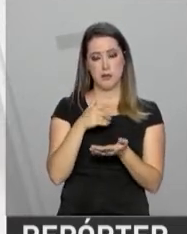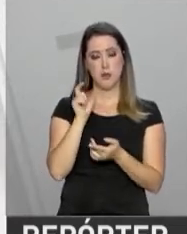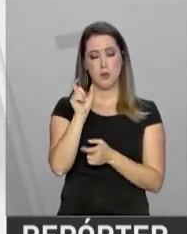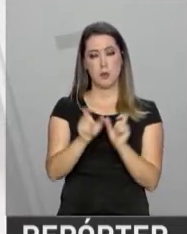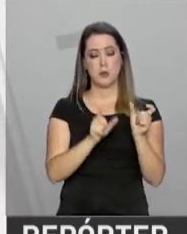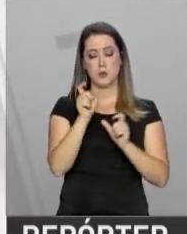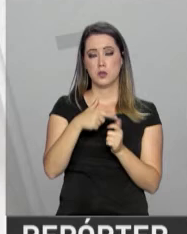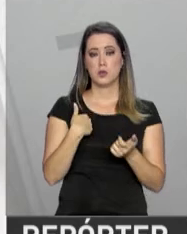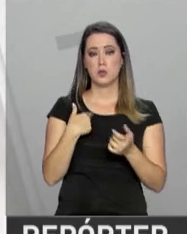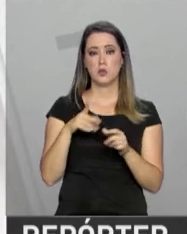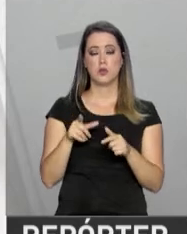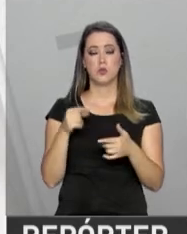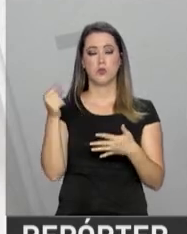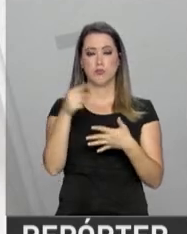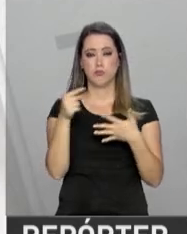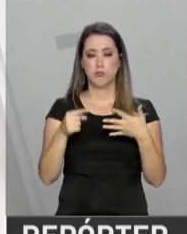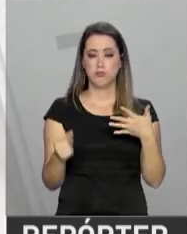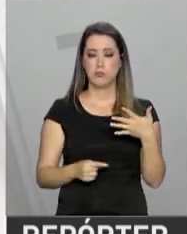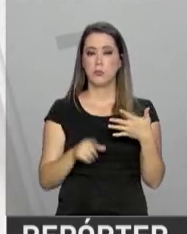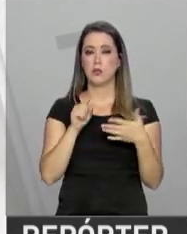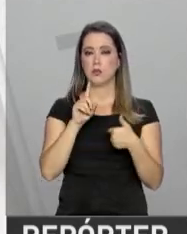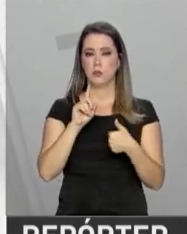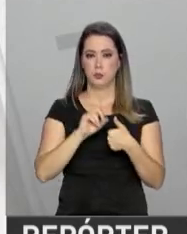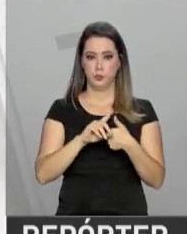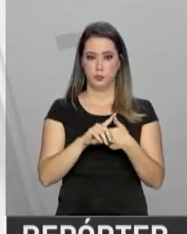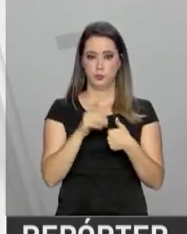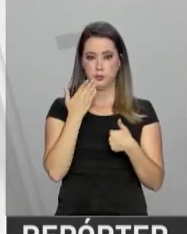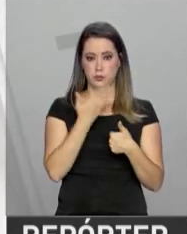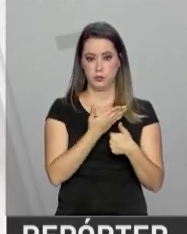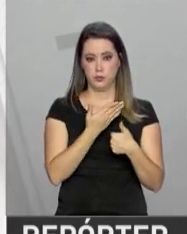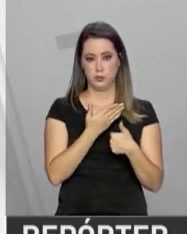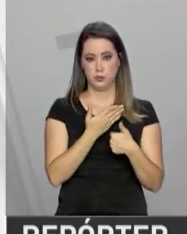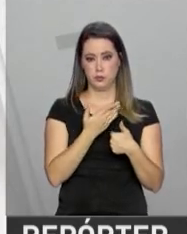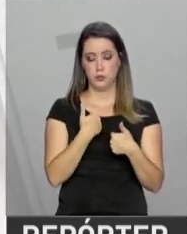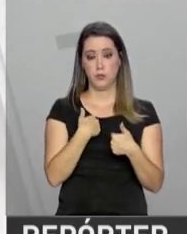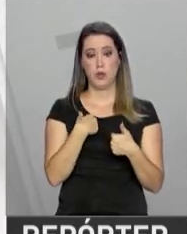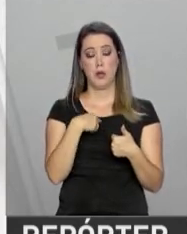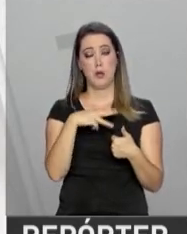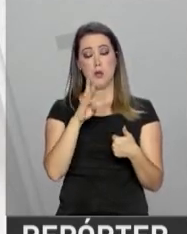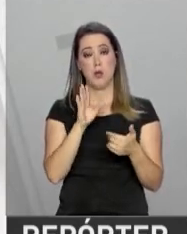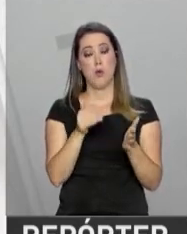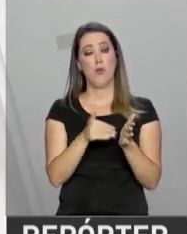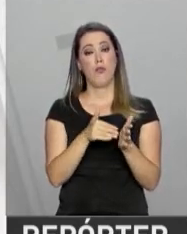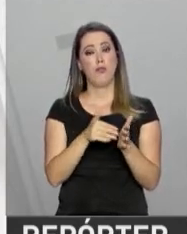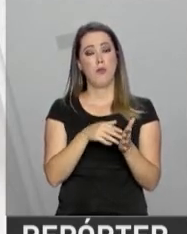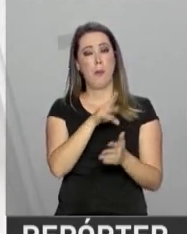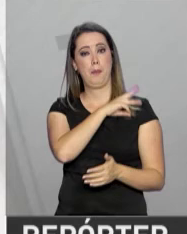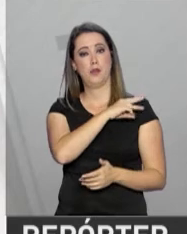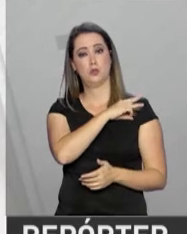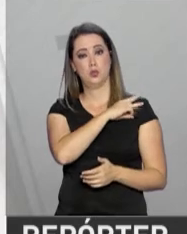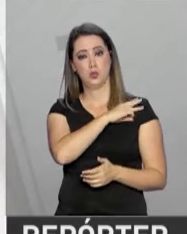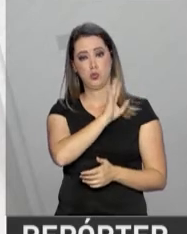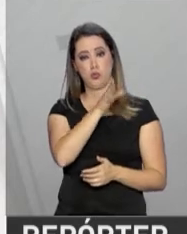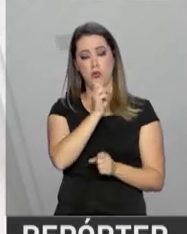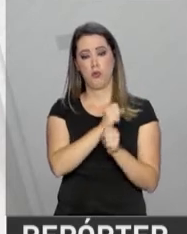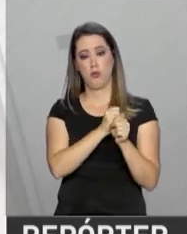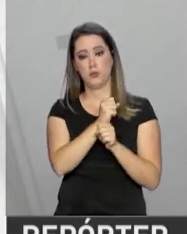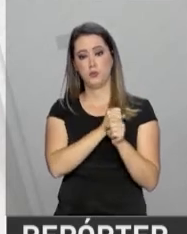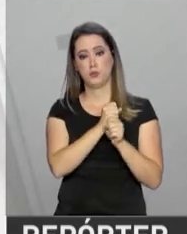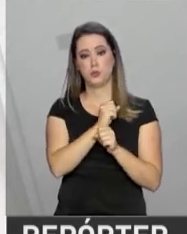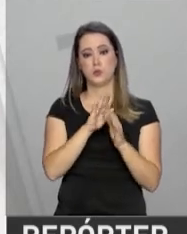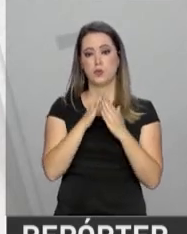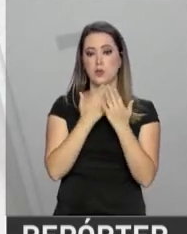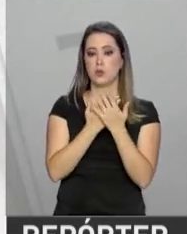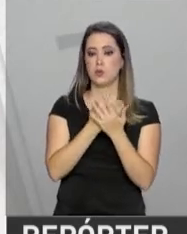candidatos que se enquadram em uma das seguintes condições está matriculado no último ano do ensino médio em escola da rede pública